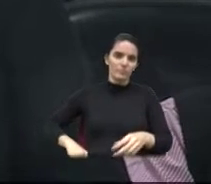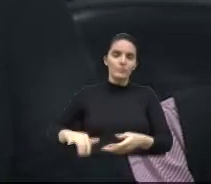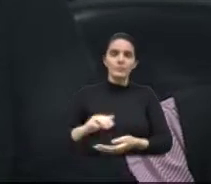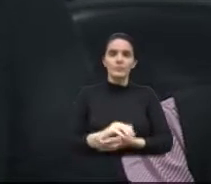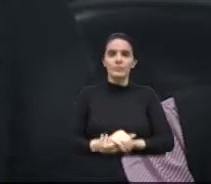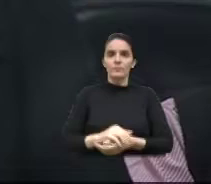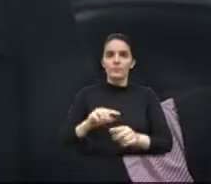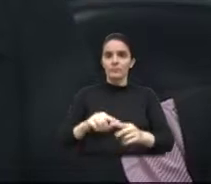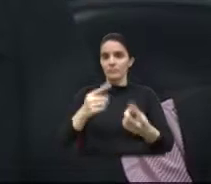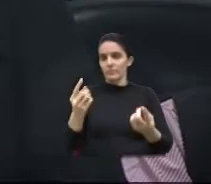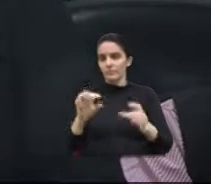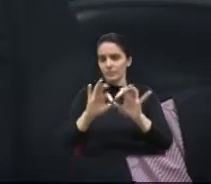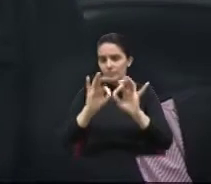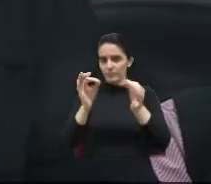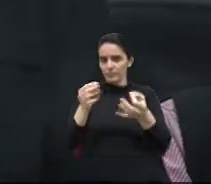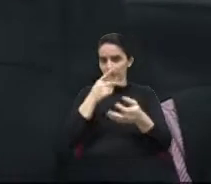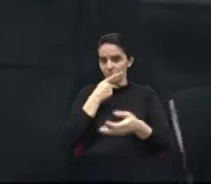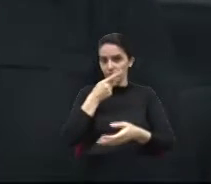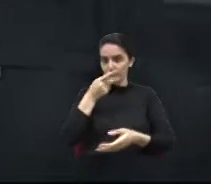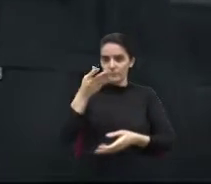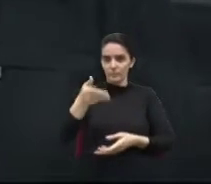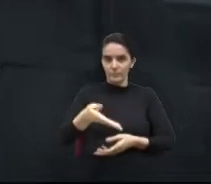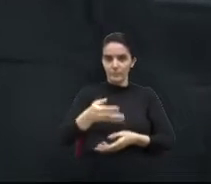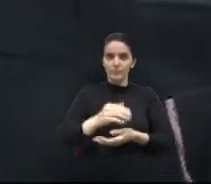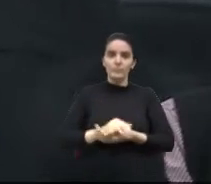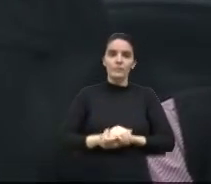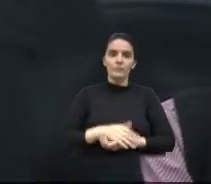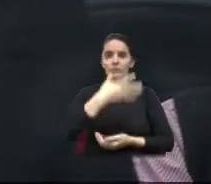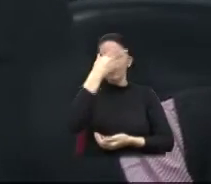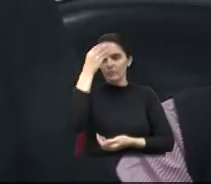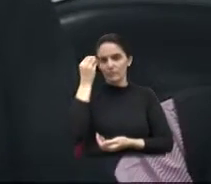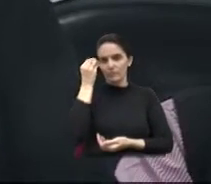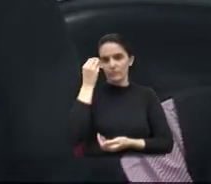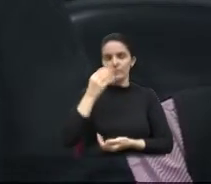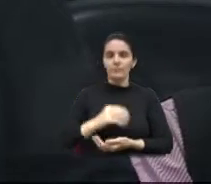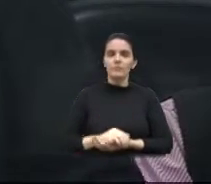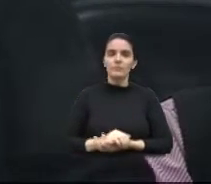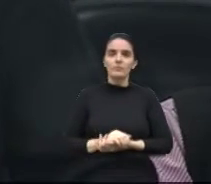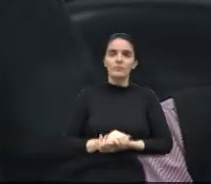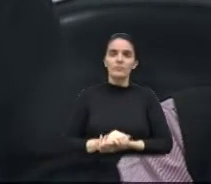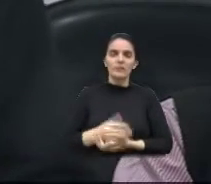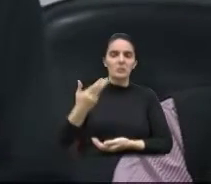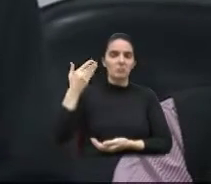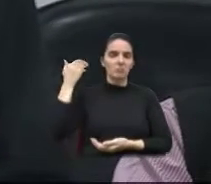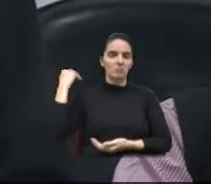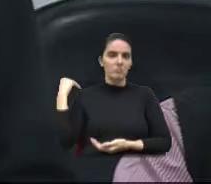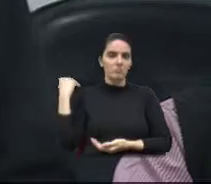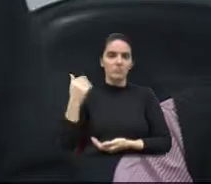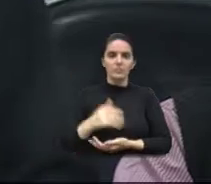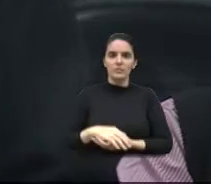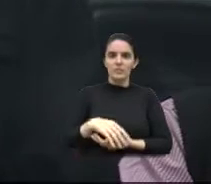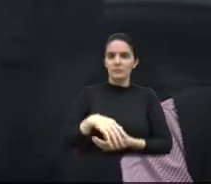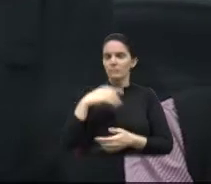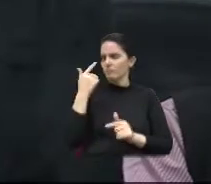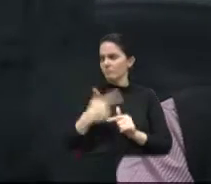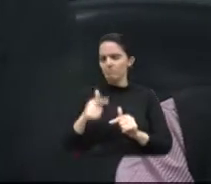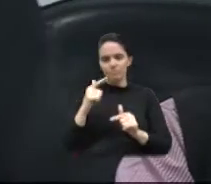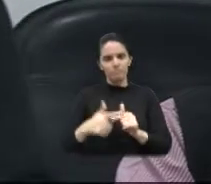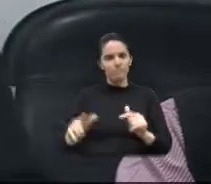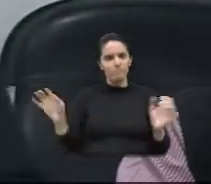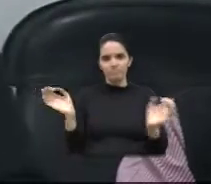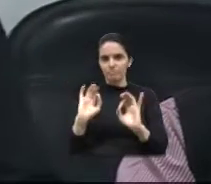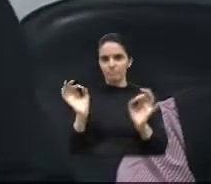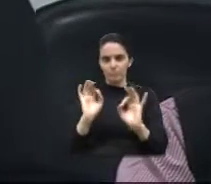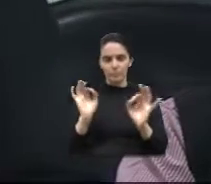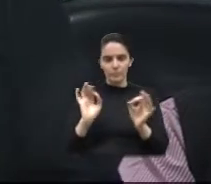Mas é fácil falar de hoje, esquecendo do que passou, que o passado não importa mais, né? A coisa passada é melhor a gente